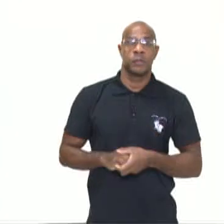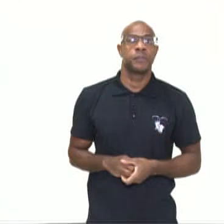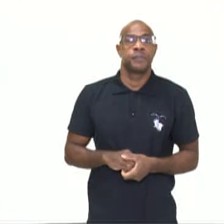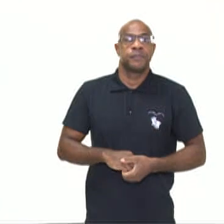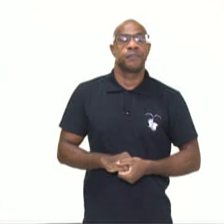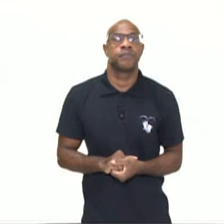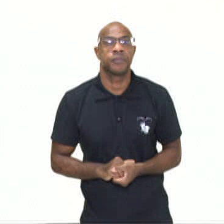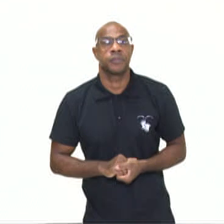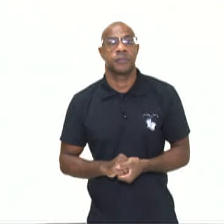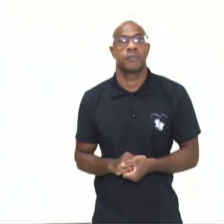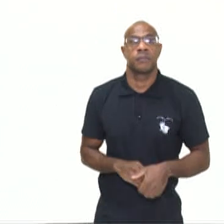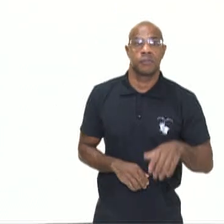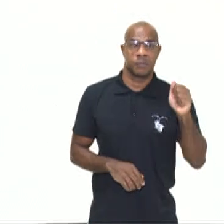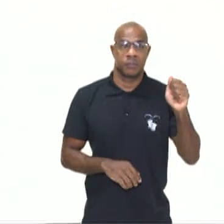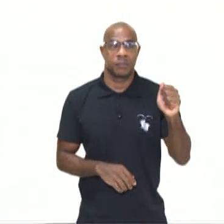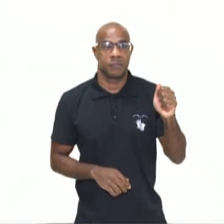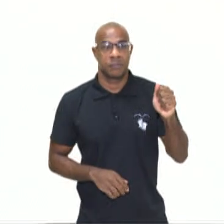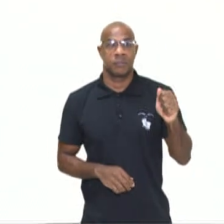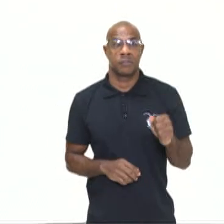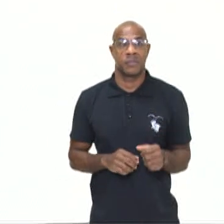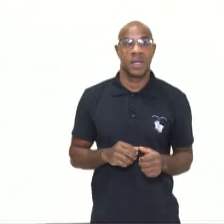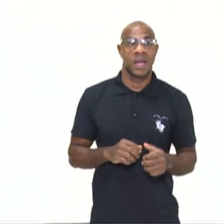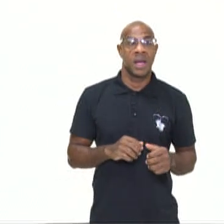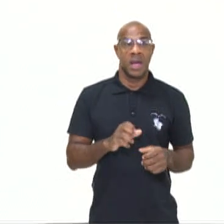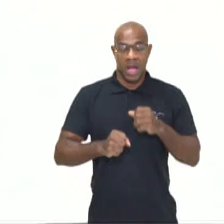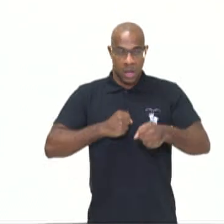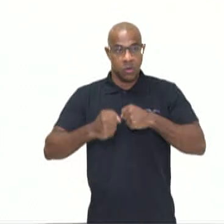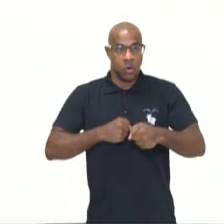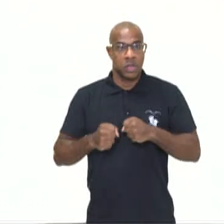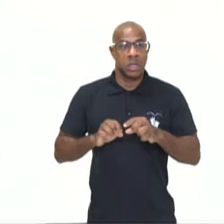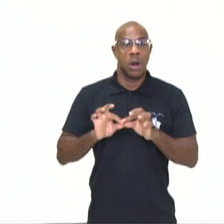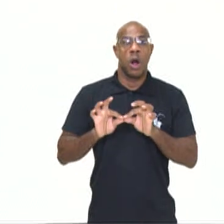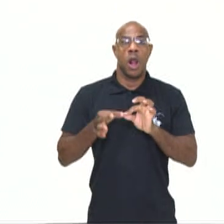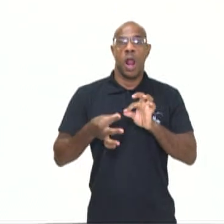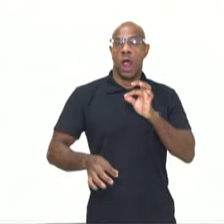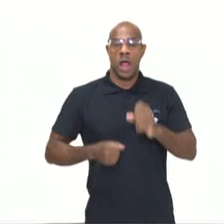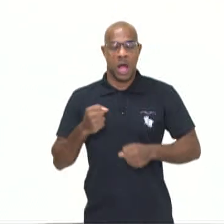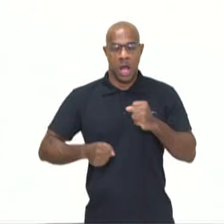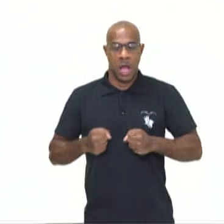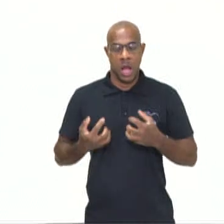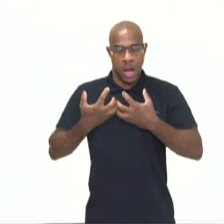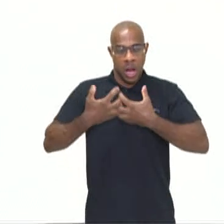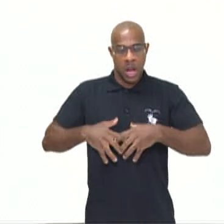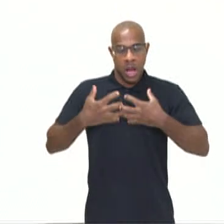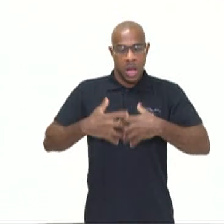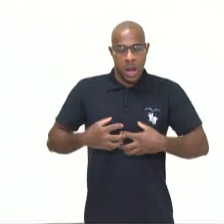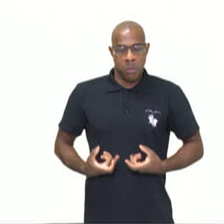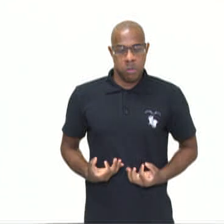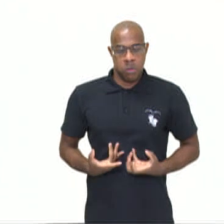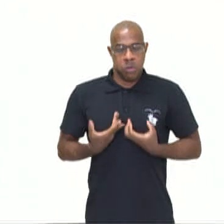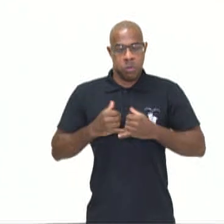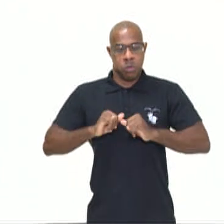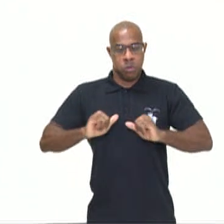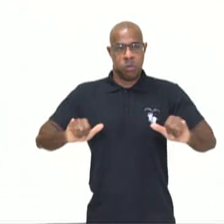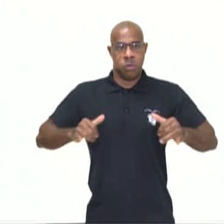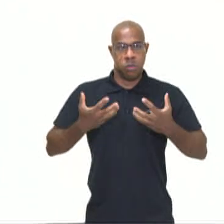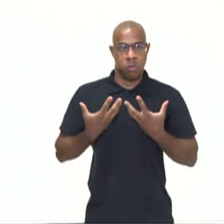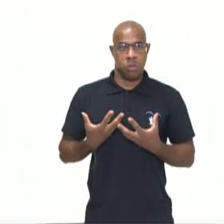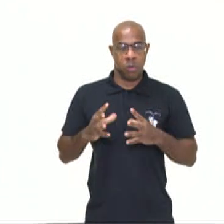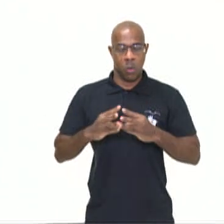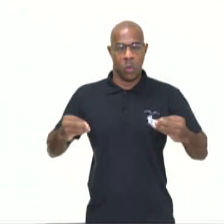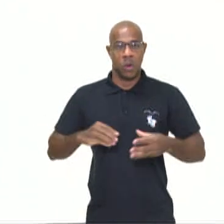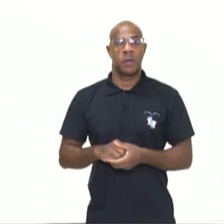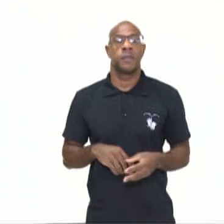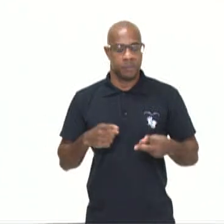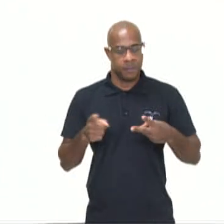alternativas. Letra A. As corridas longas e intensas queimam muitas calorias. Letra B. Atualmente, as pessoas